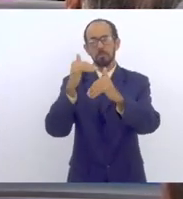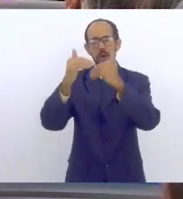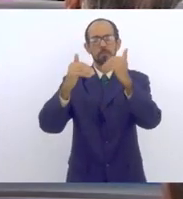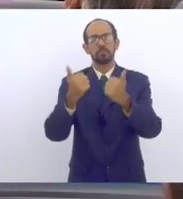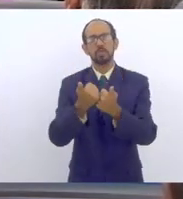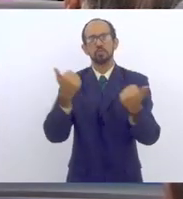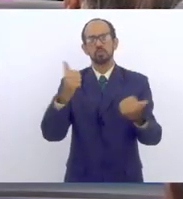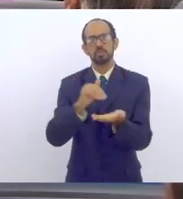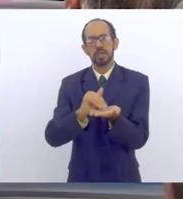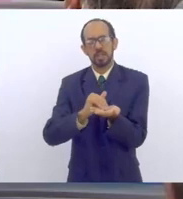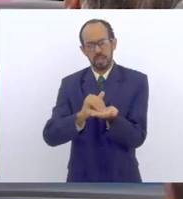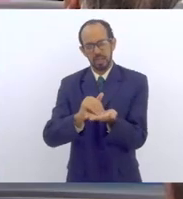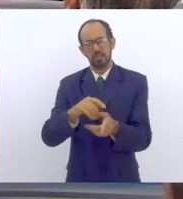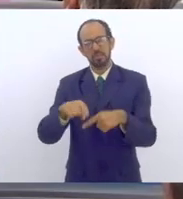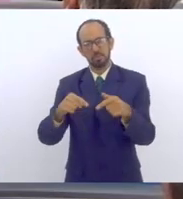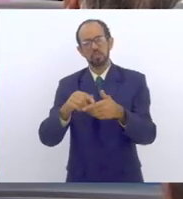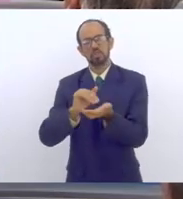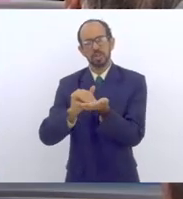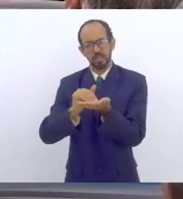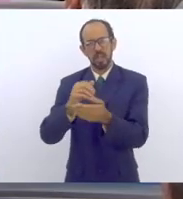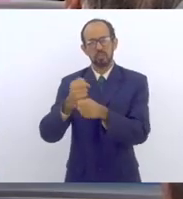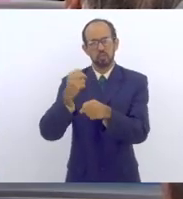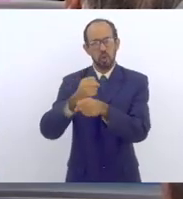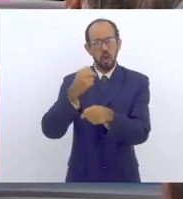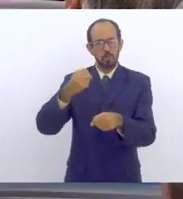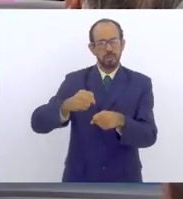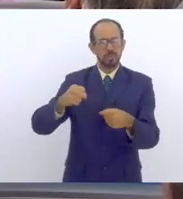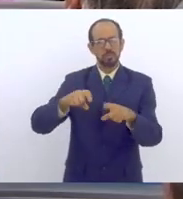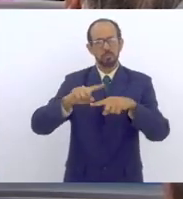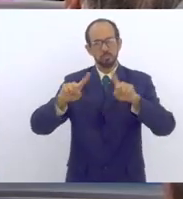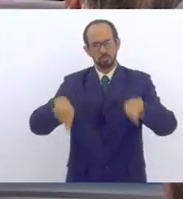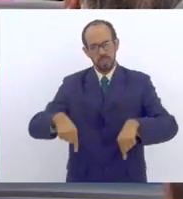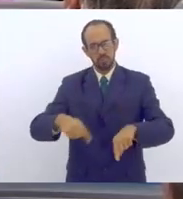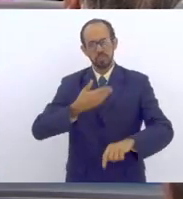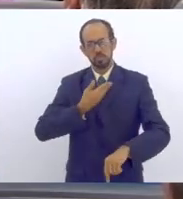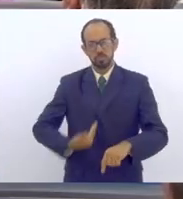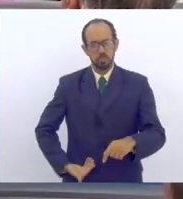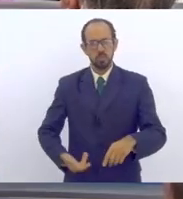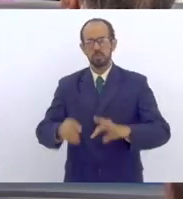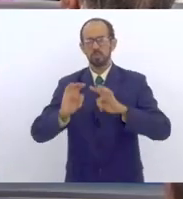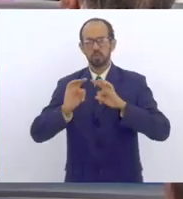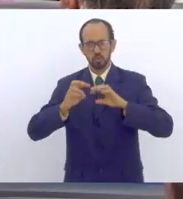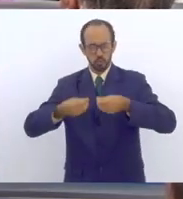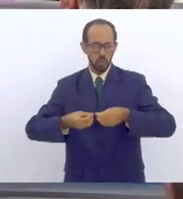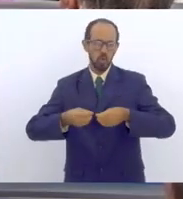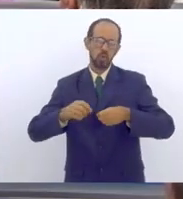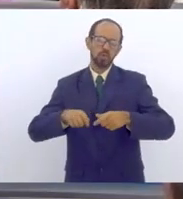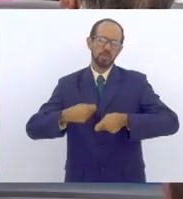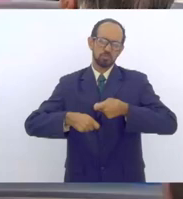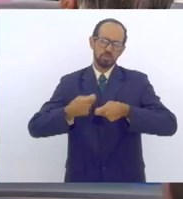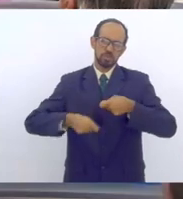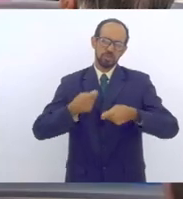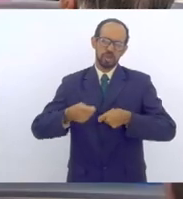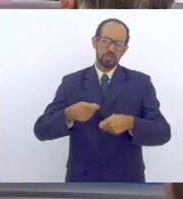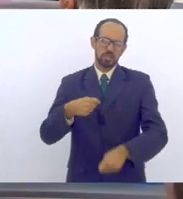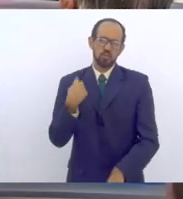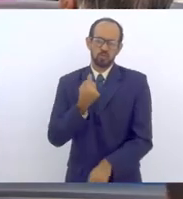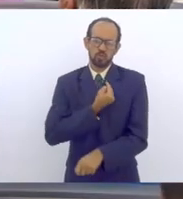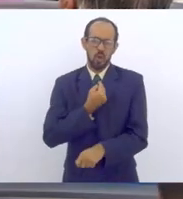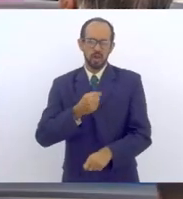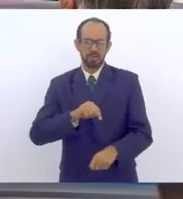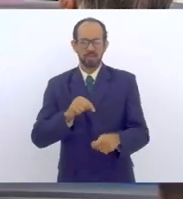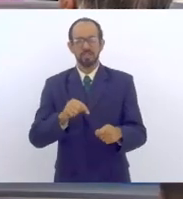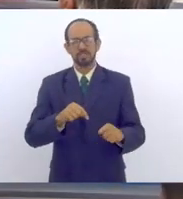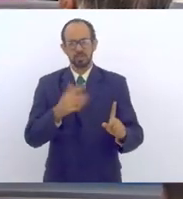secretário foi secretário de obra foi secretário de serviço público toda a nossa máquina de conservação que era era muito